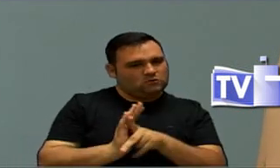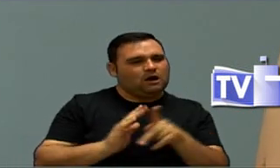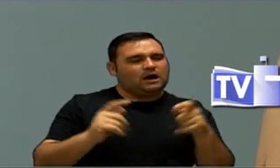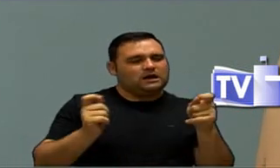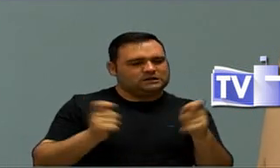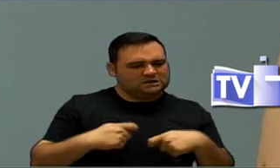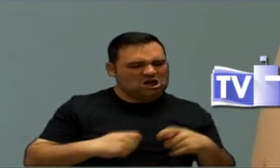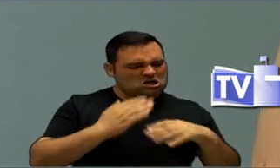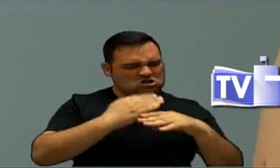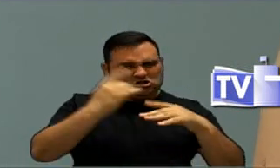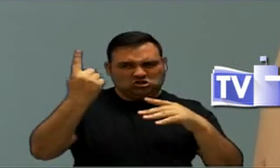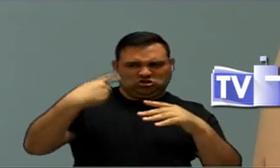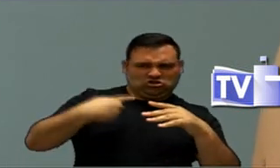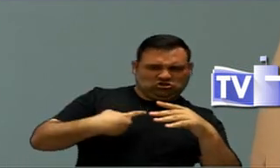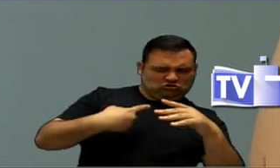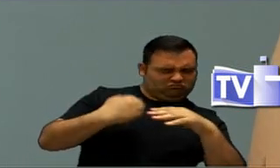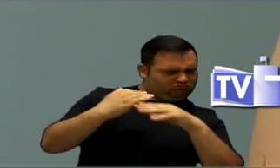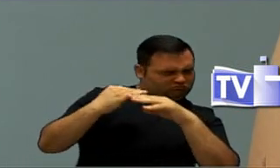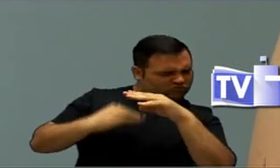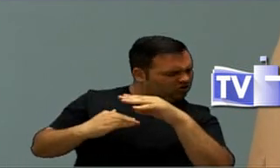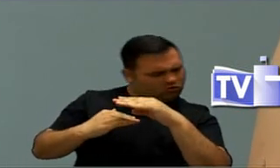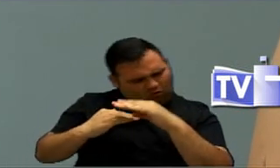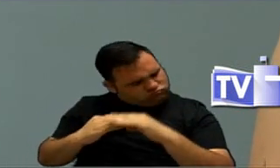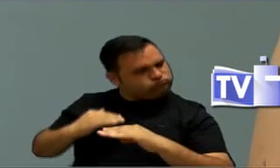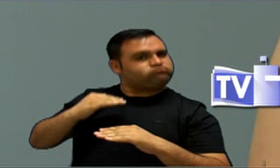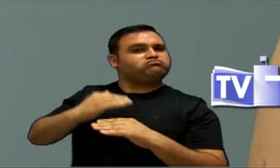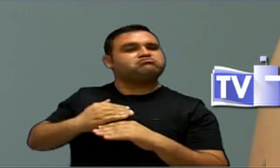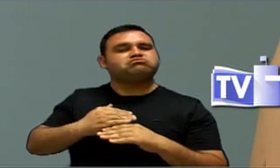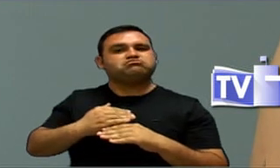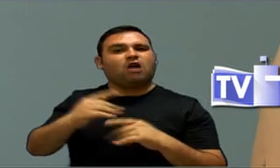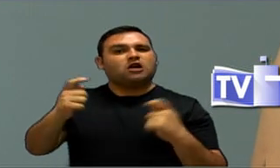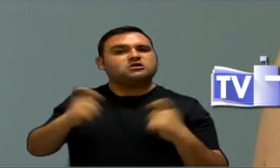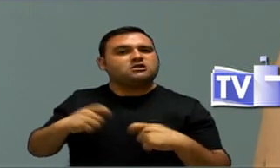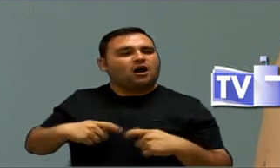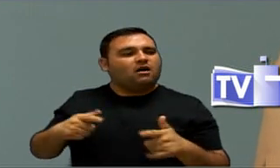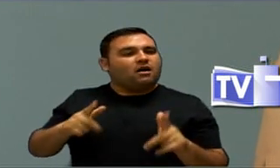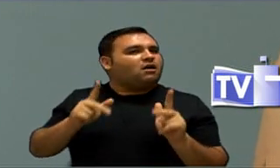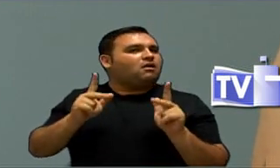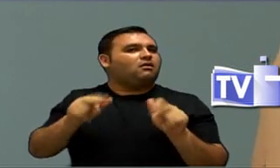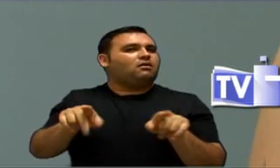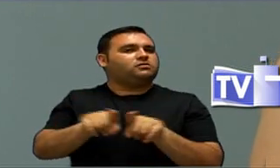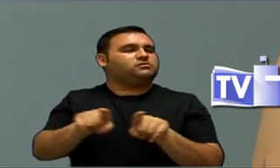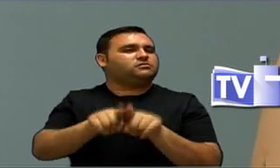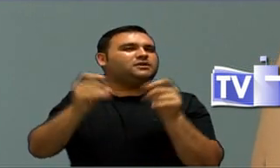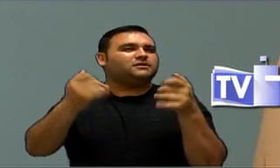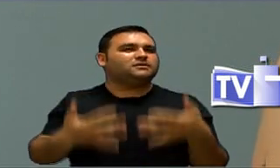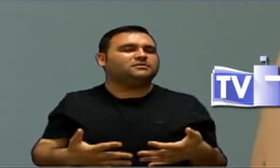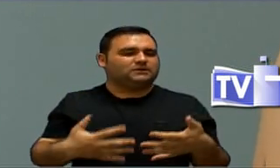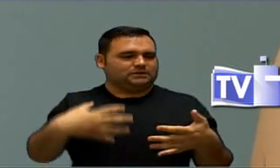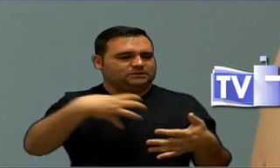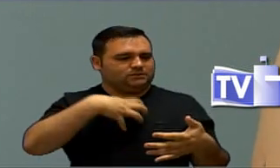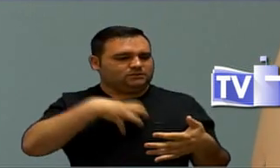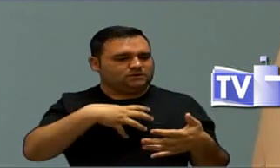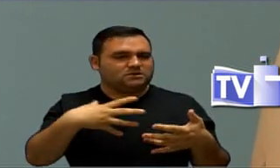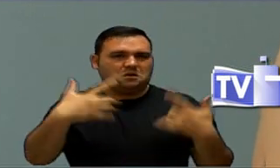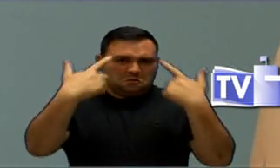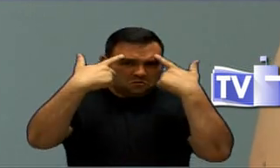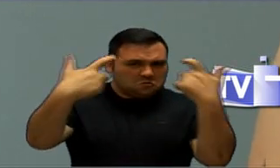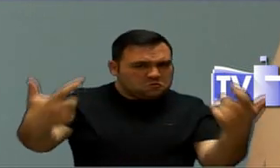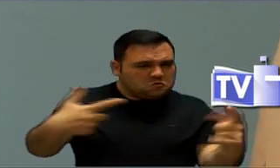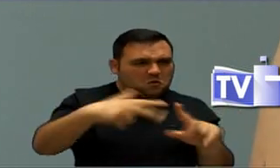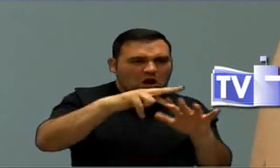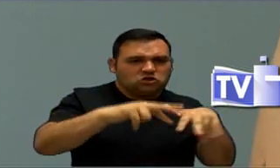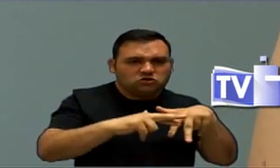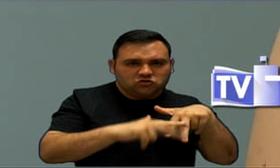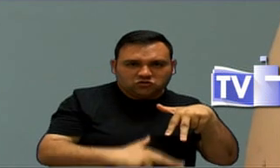condição de subalternidade, e aí como uma suscetibilidade à violência de